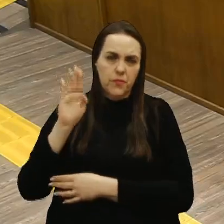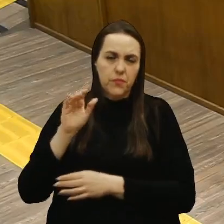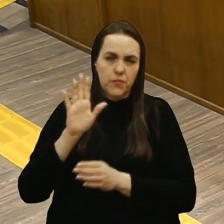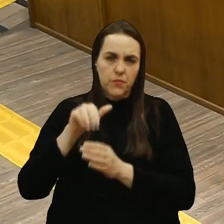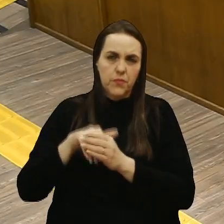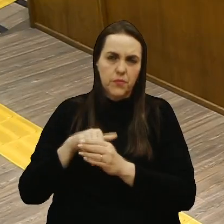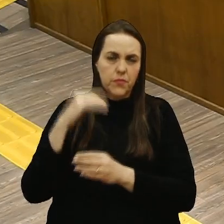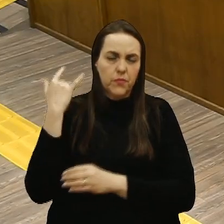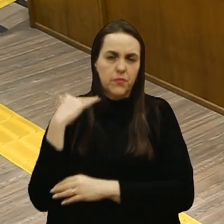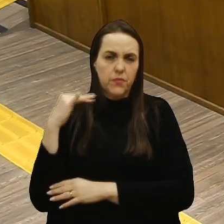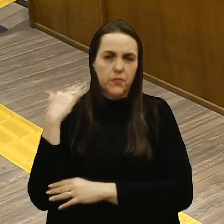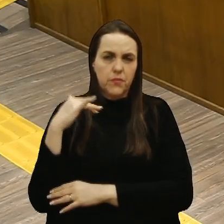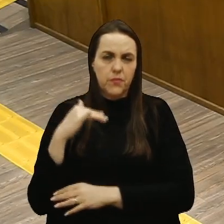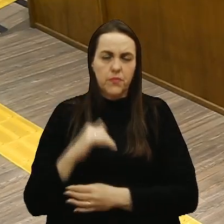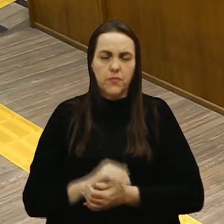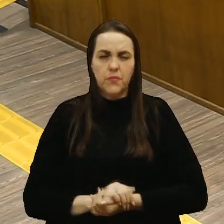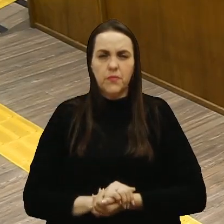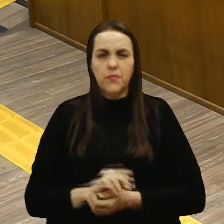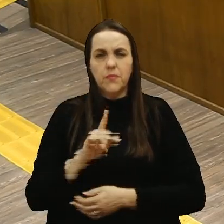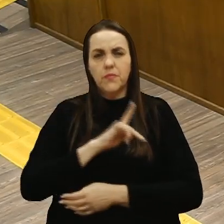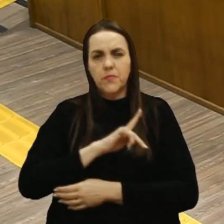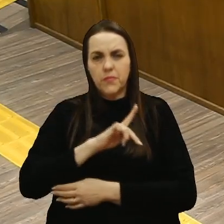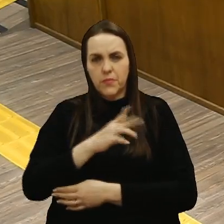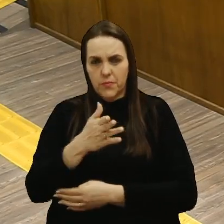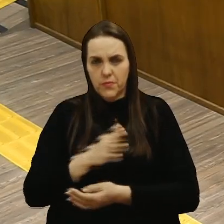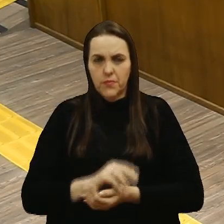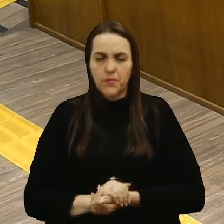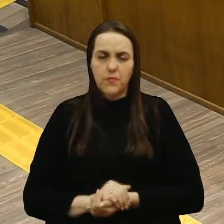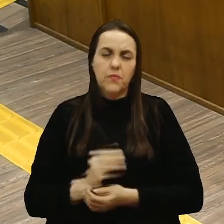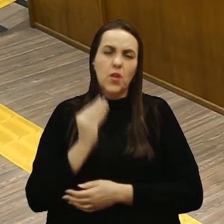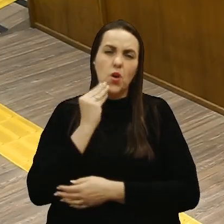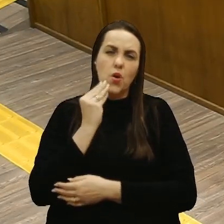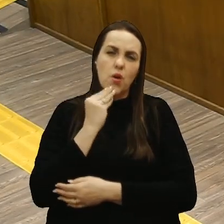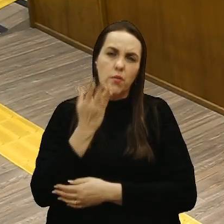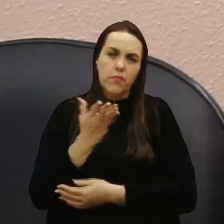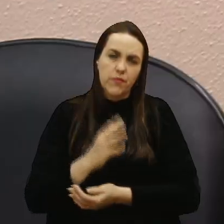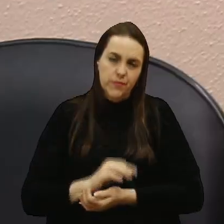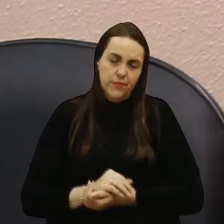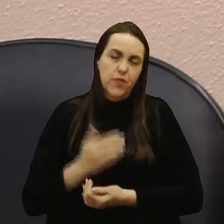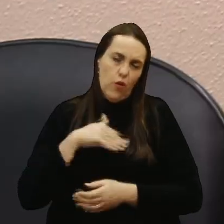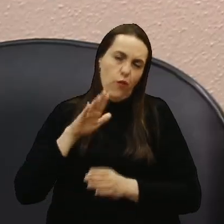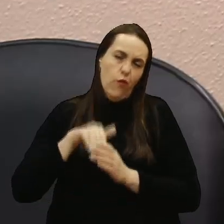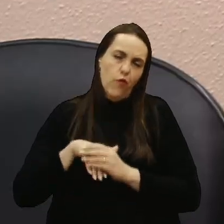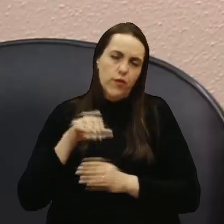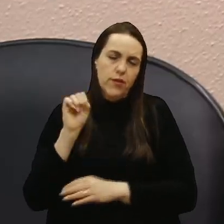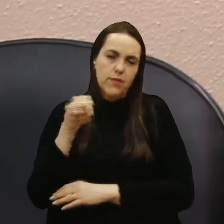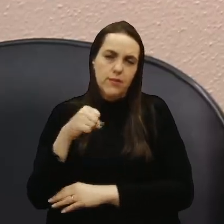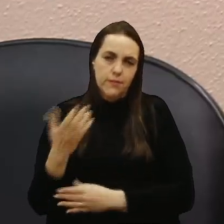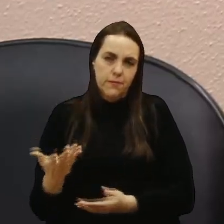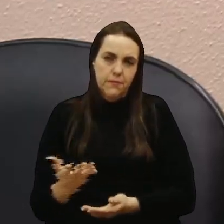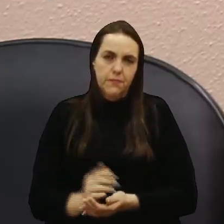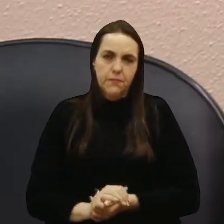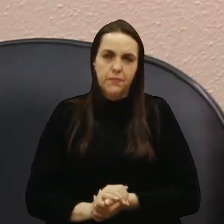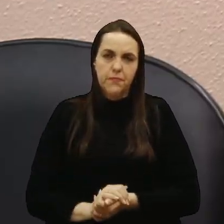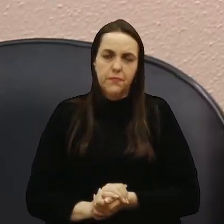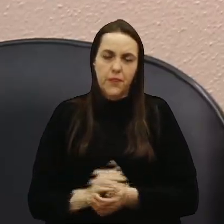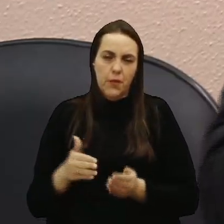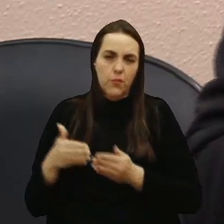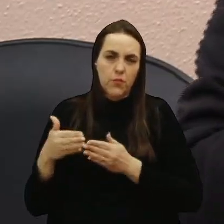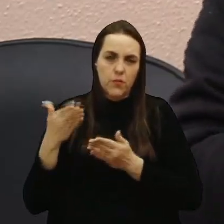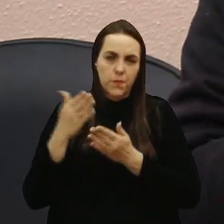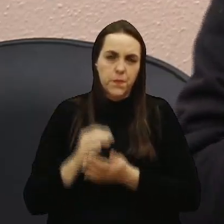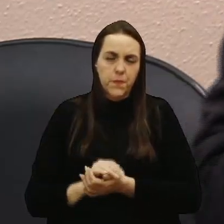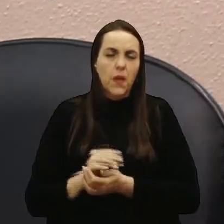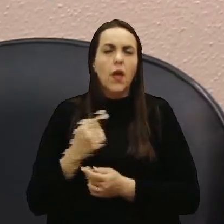vereadora Andressa Marques. Senhor presidente, obviamente, votarei sim a essa moção.